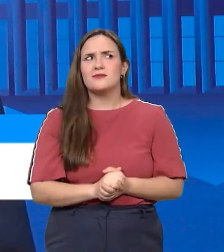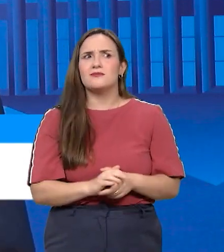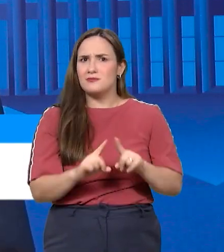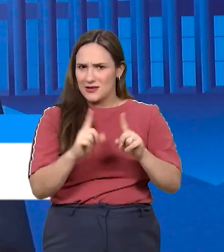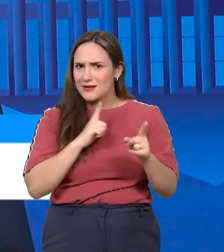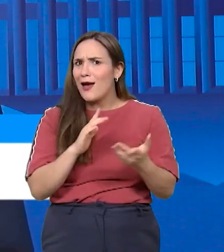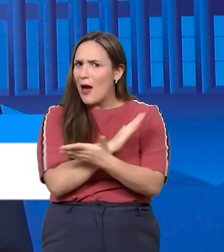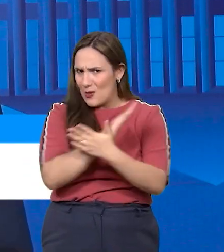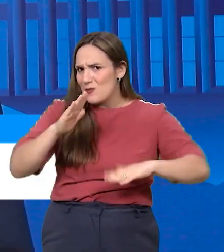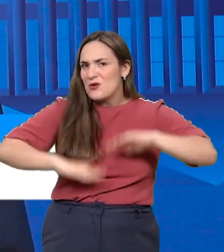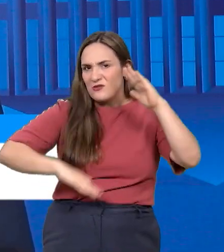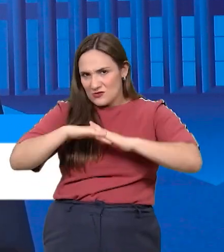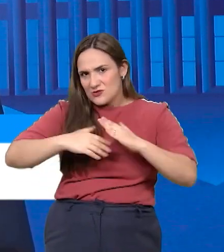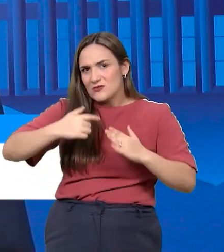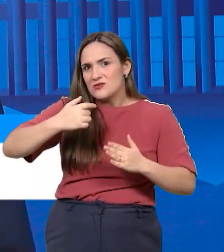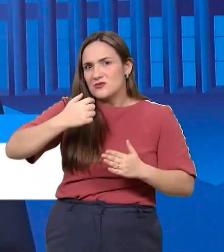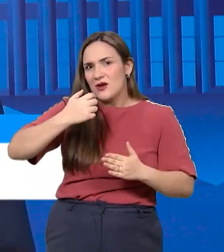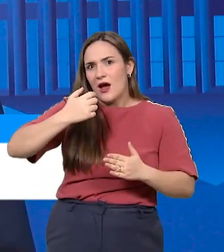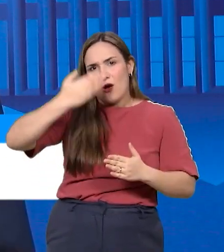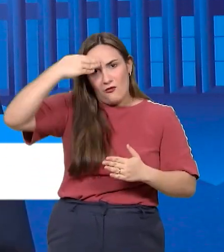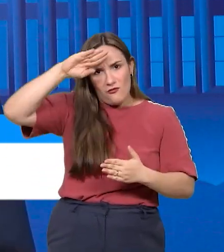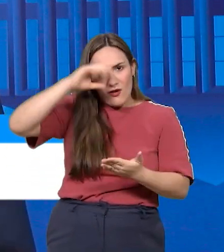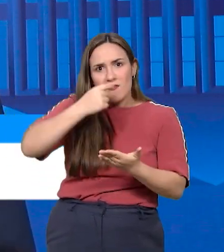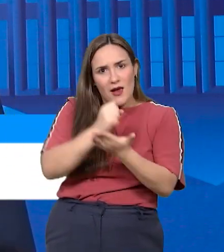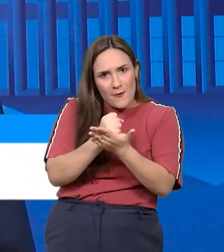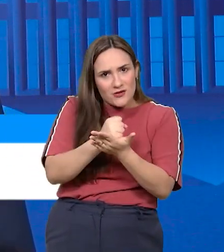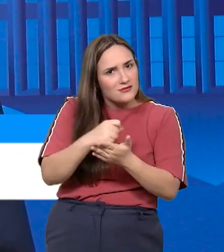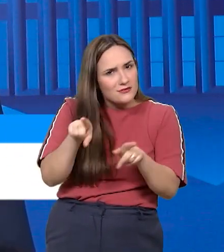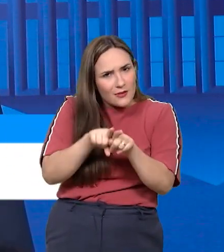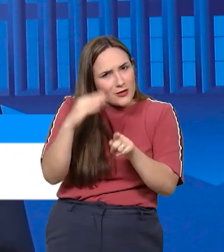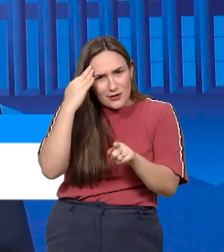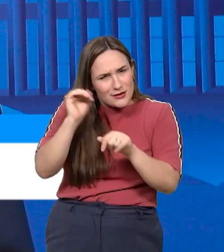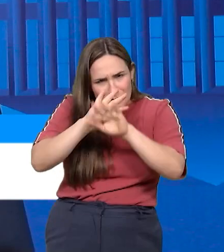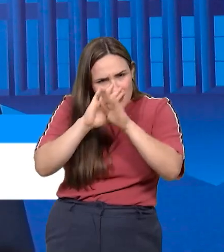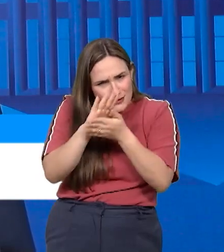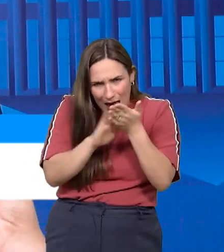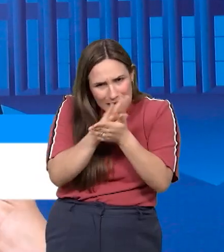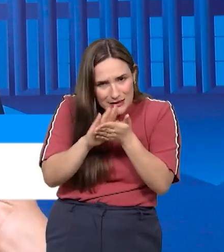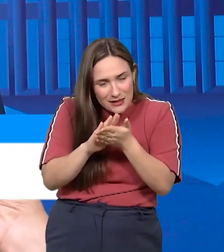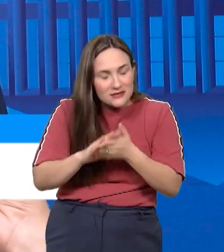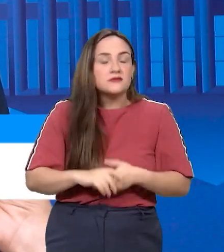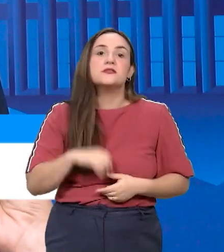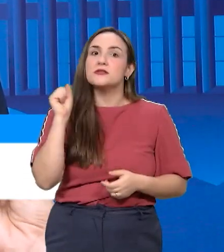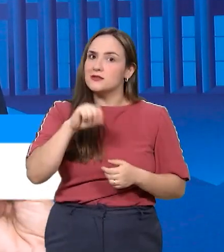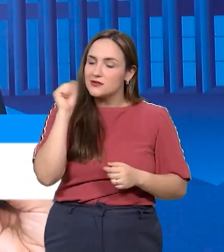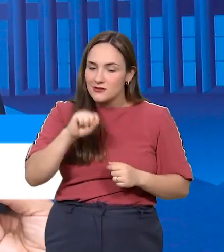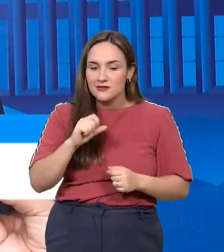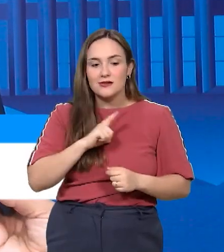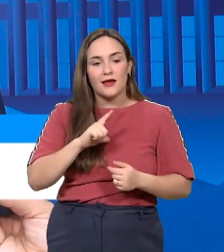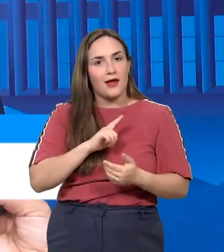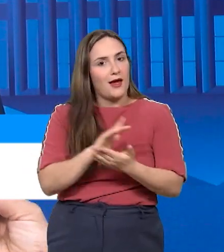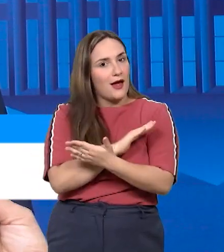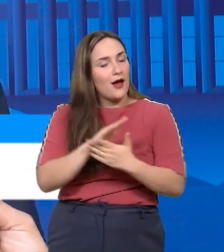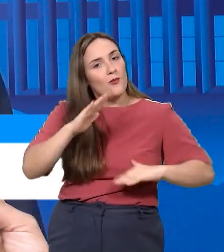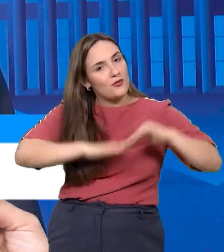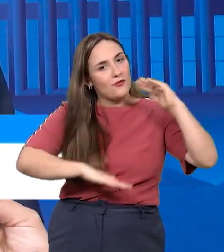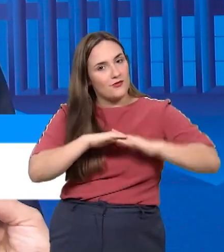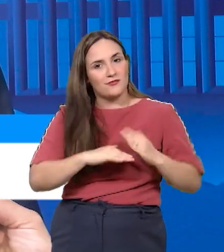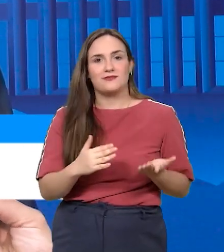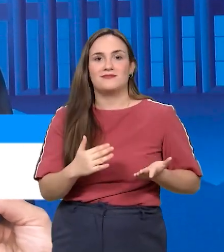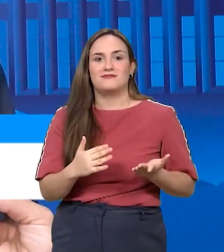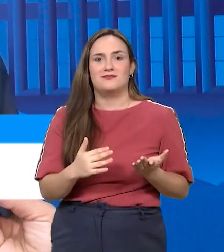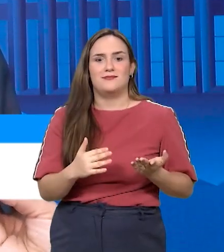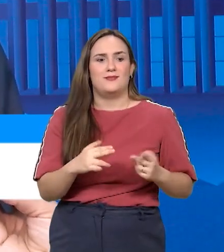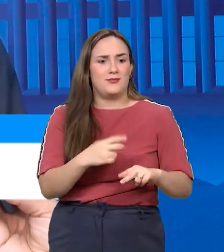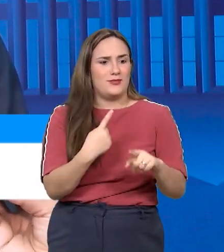povo, já ouvi relatos de farmacêuticos que também não entendem nada do que está escrito na receita. Os farmacêuticos já têm você